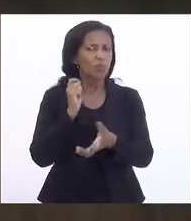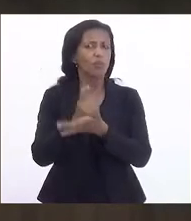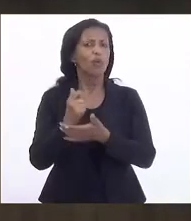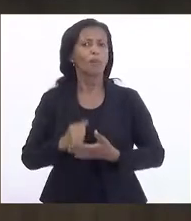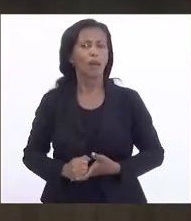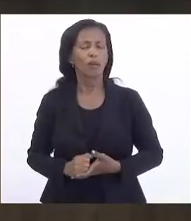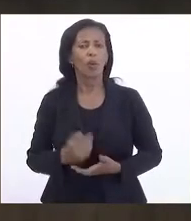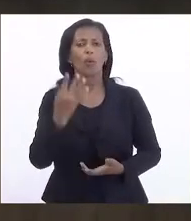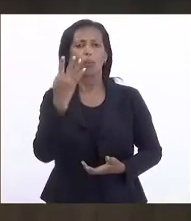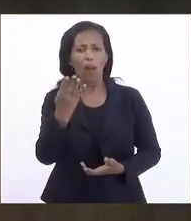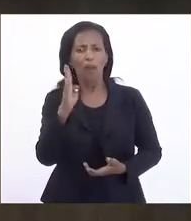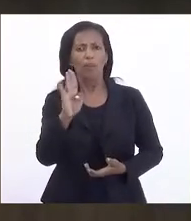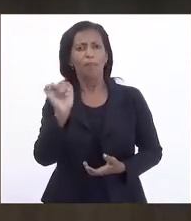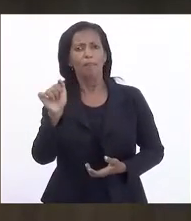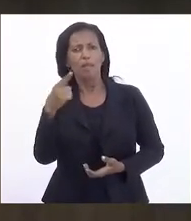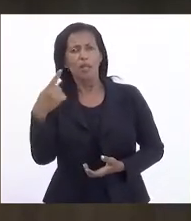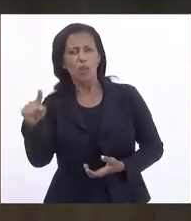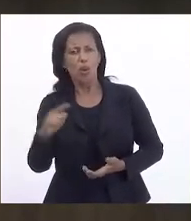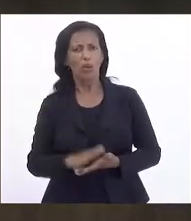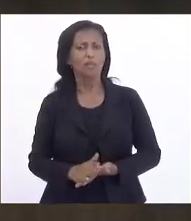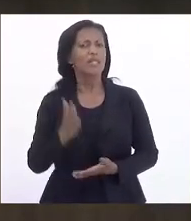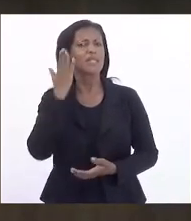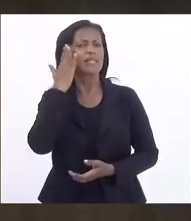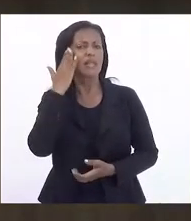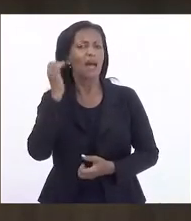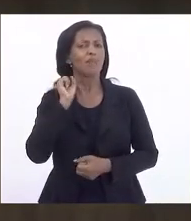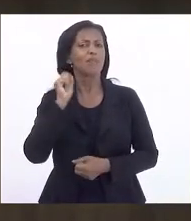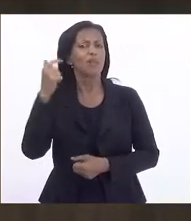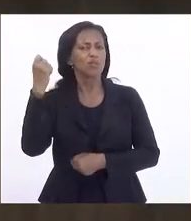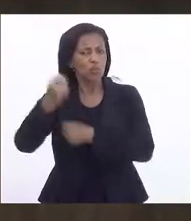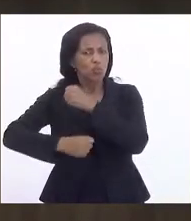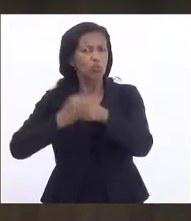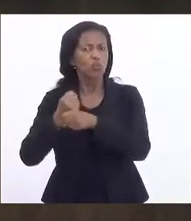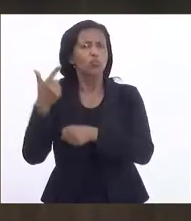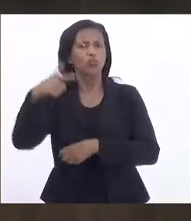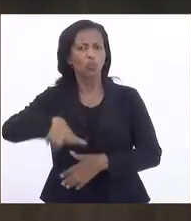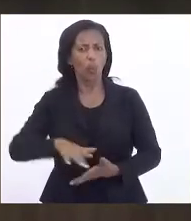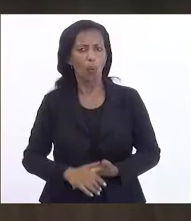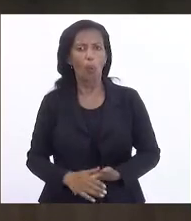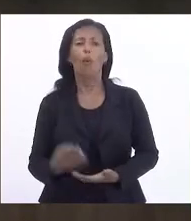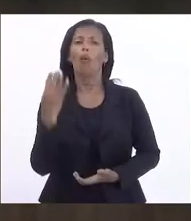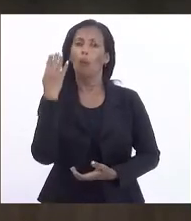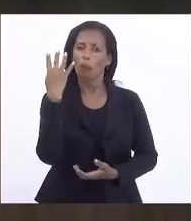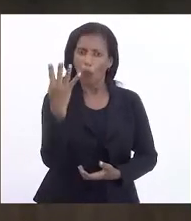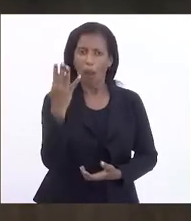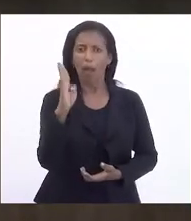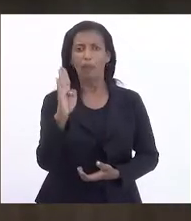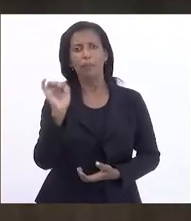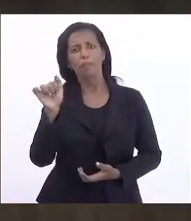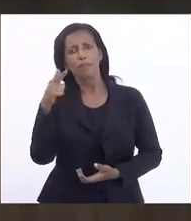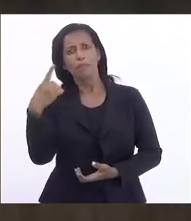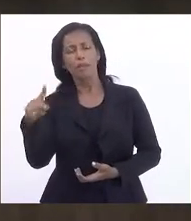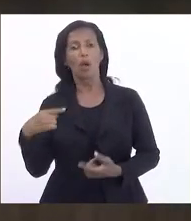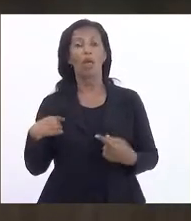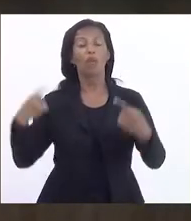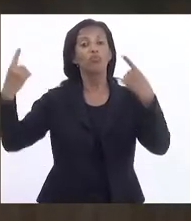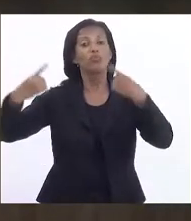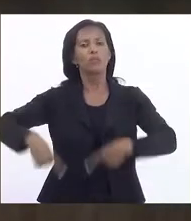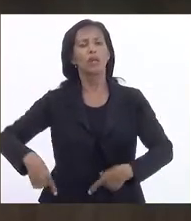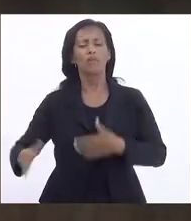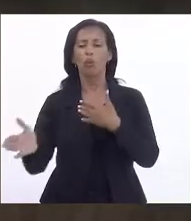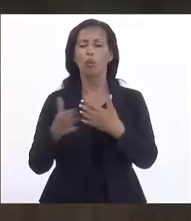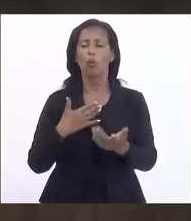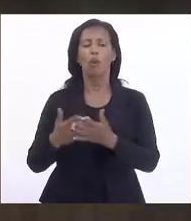4 bilhões sabe quanto vai ser pago de novo no ano que vem 4 bilhões eu desafio qualquer